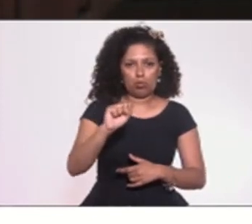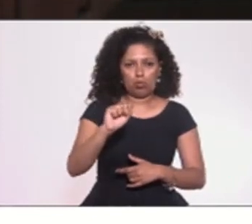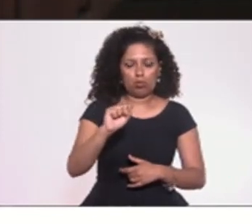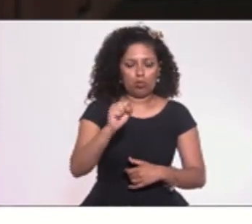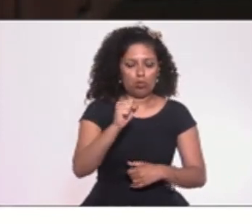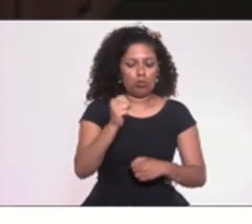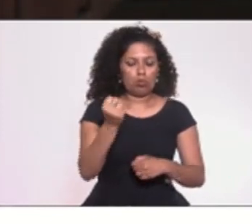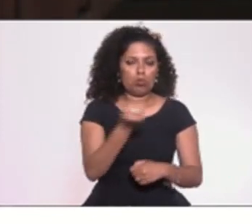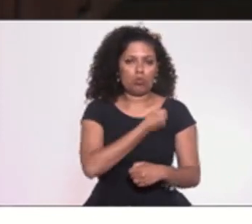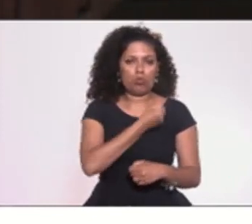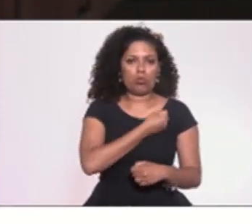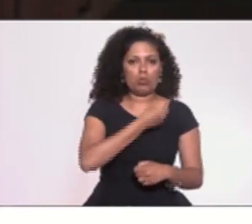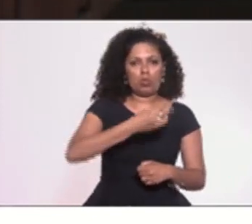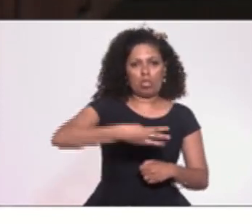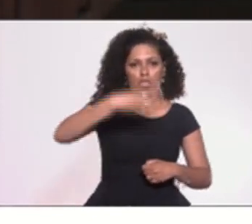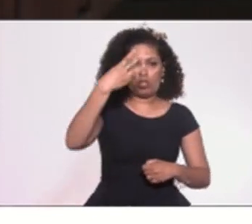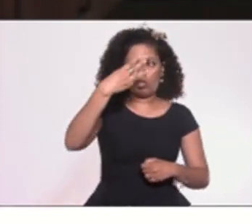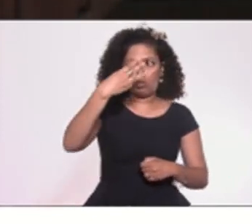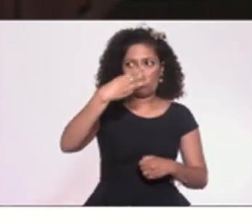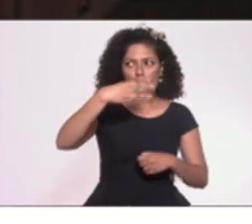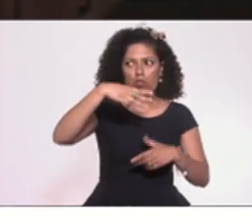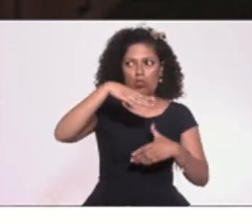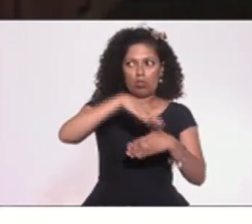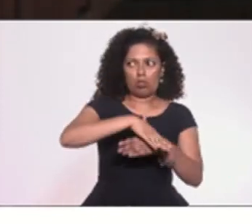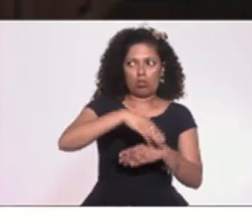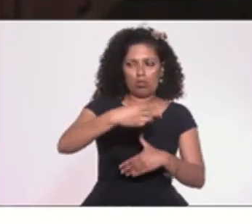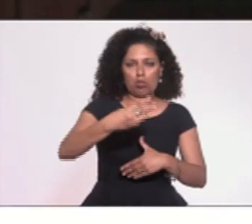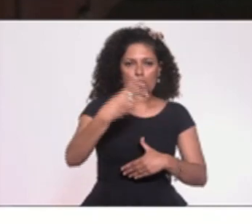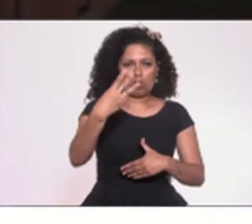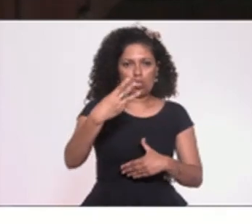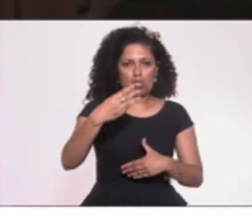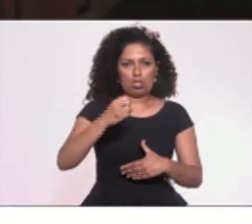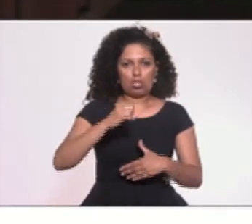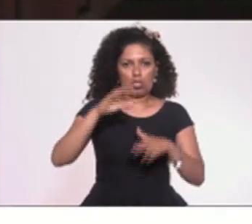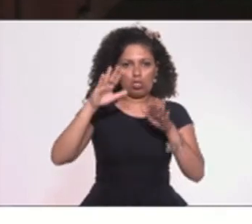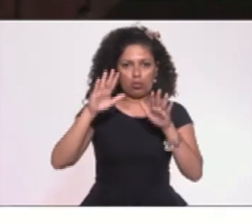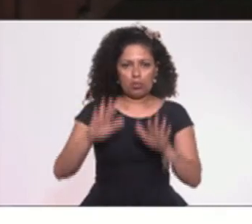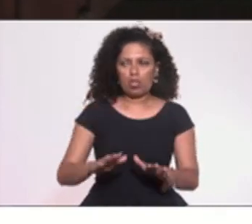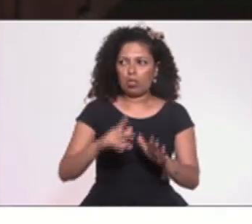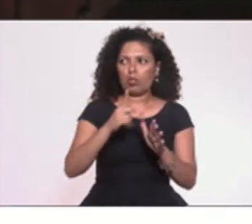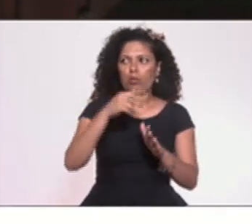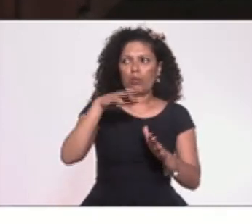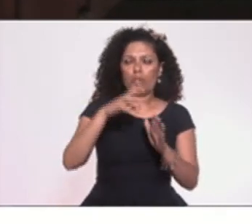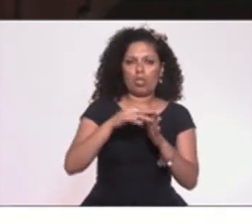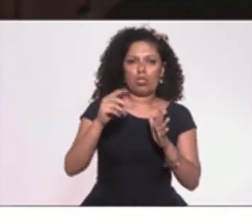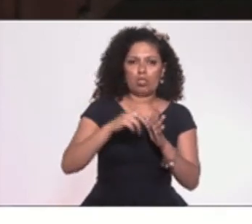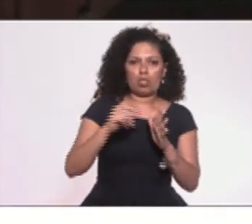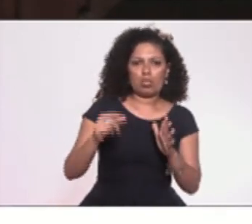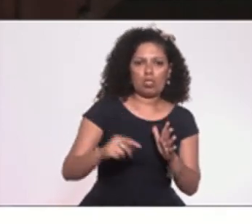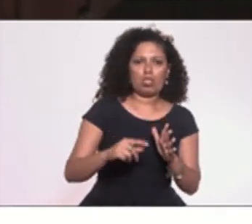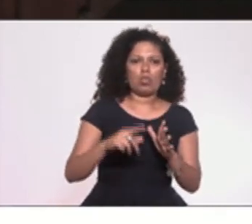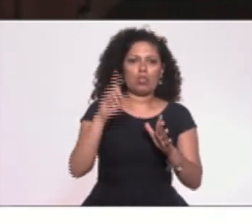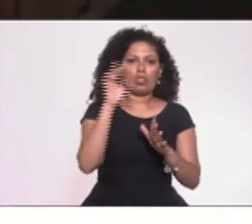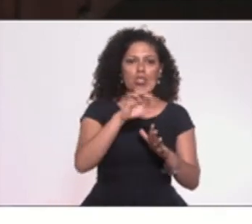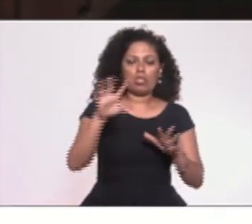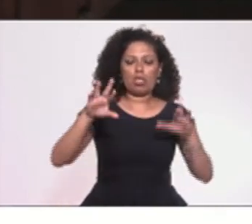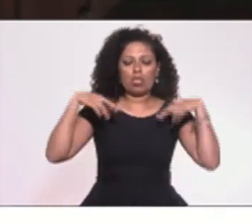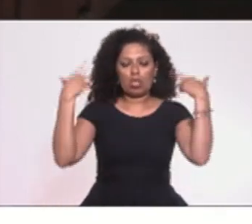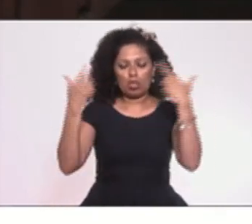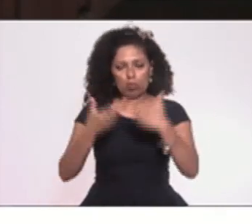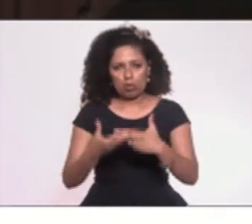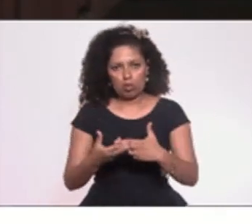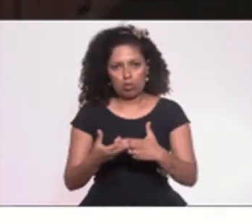inciso 3, que deixar de comparecer em cada sessão